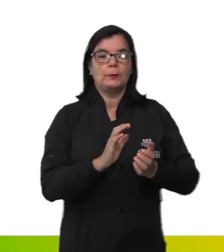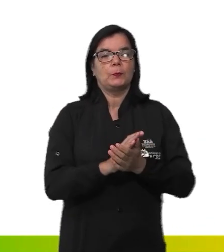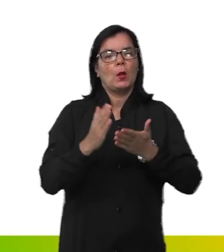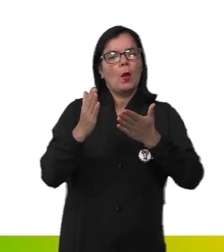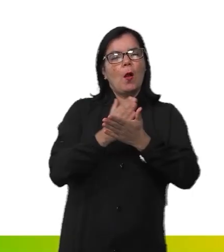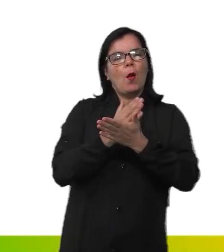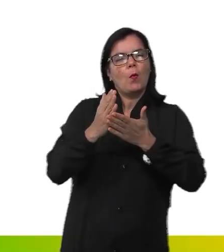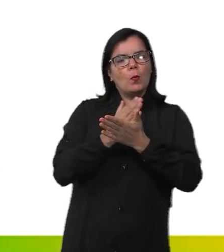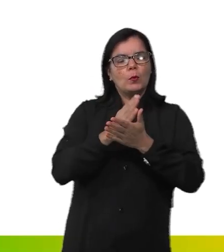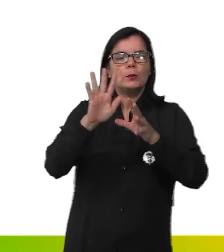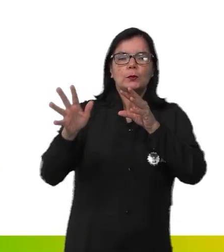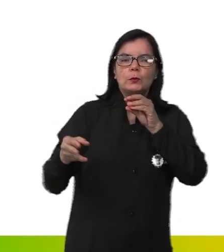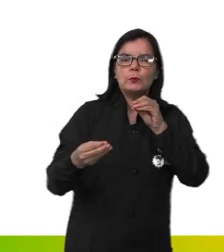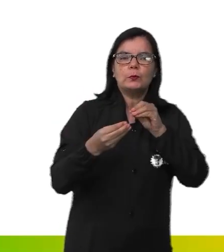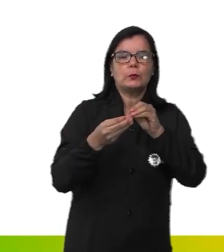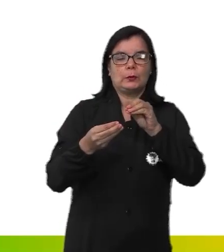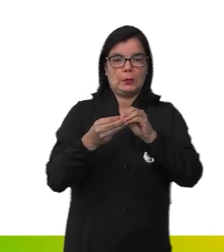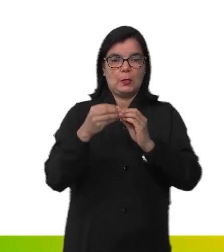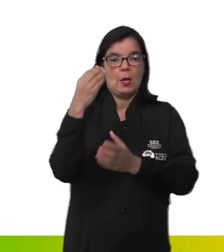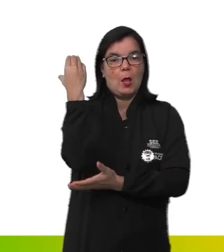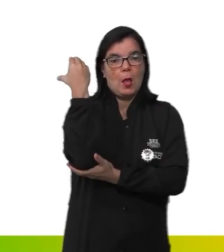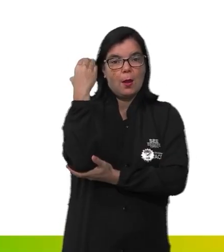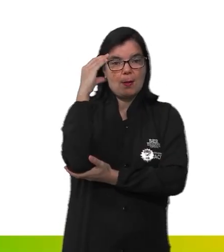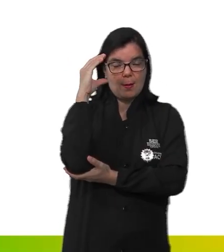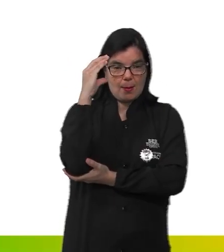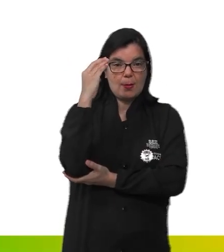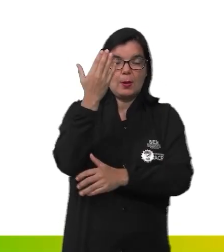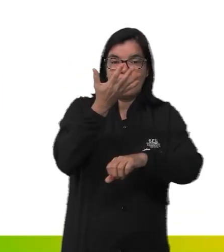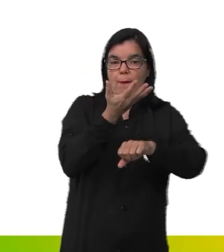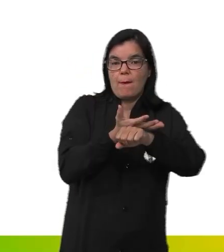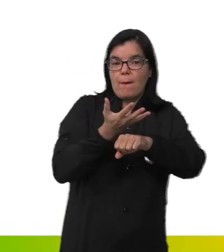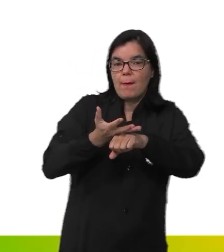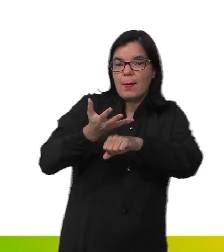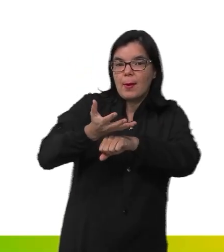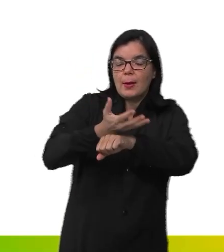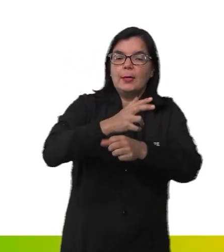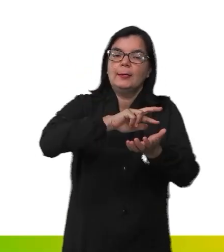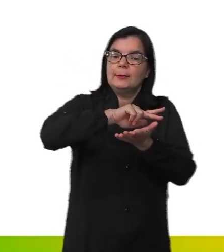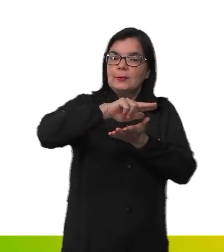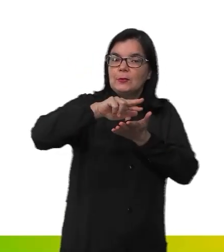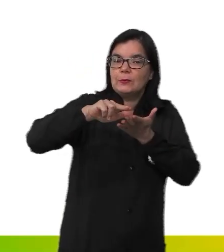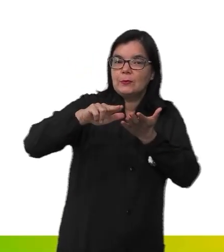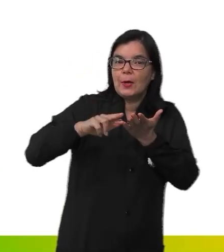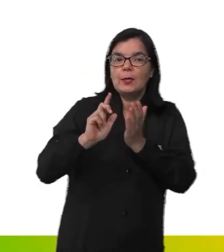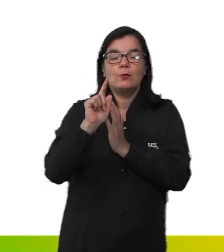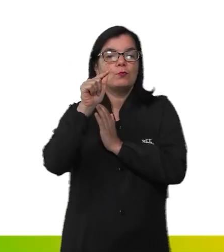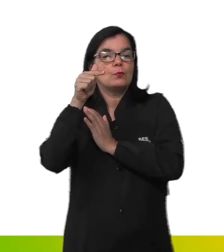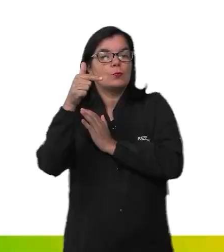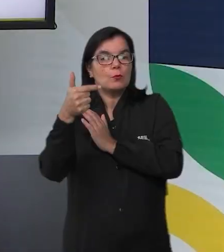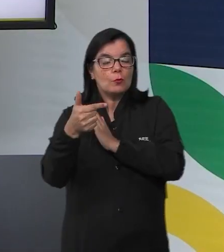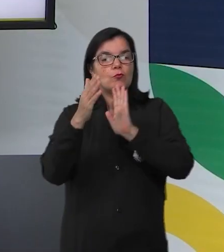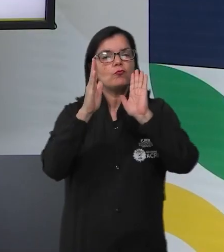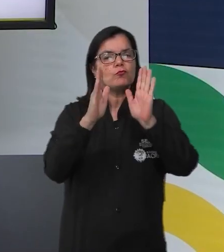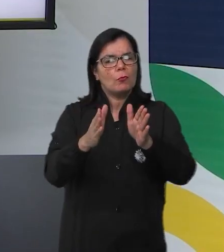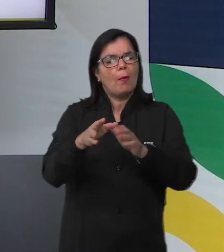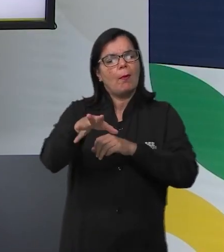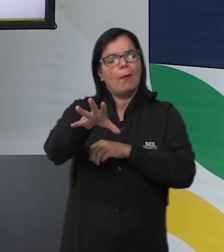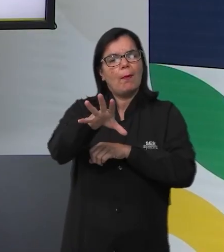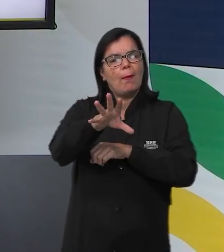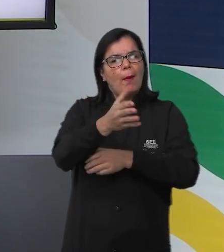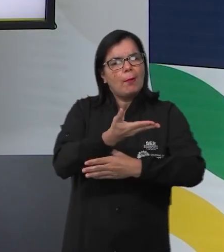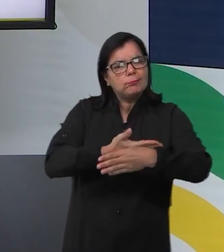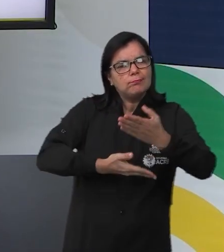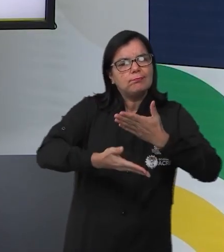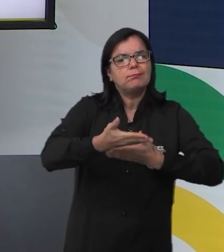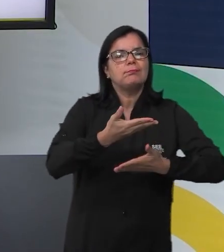Algumas tendências incluem o quê? Olha só, a ciência, ela começa a ser interdisciplinar. Outras áreas já começam a se envolver com a